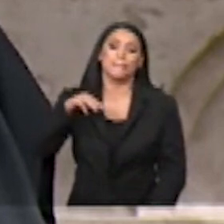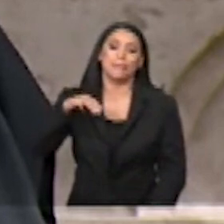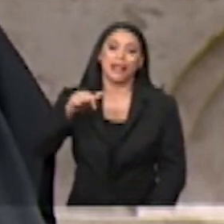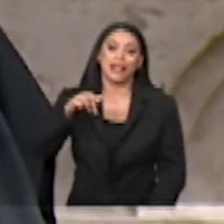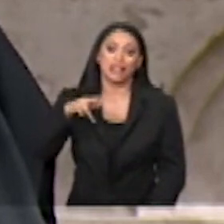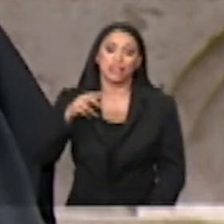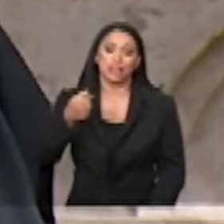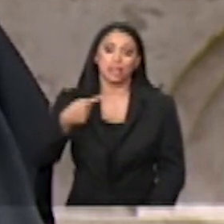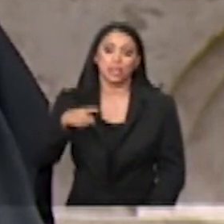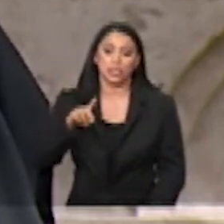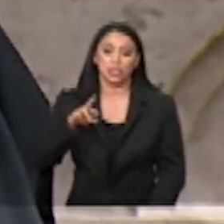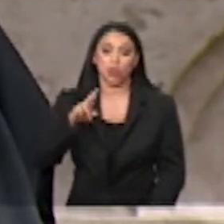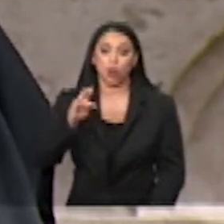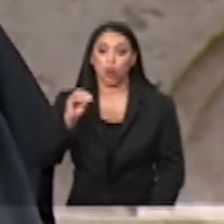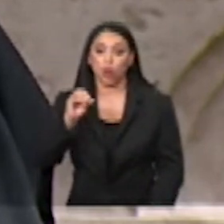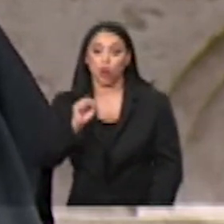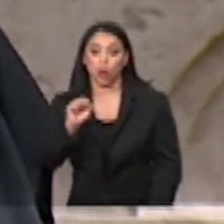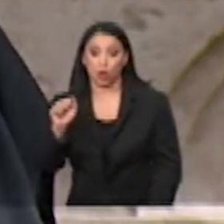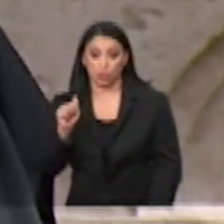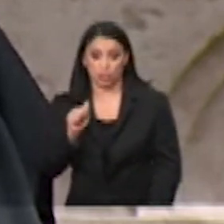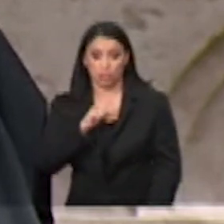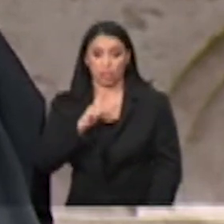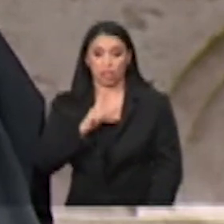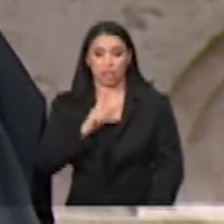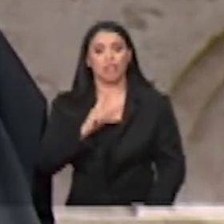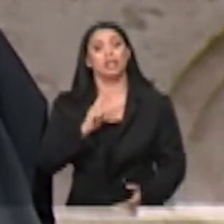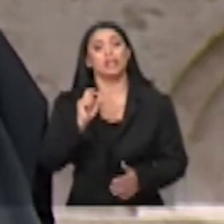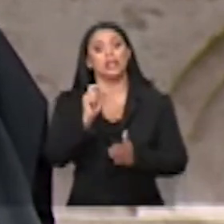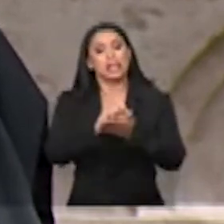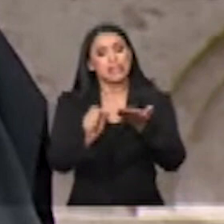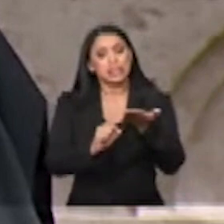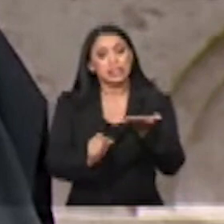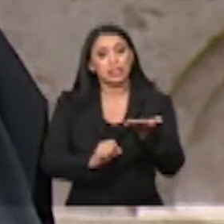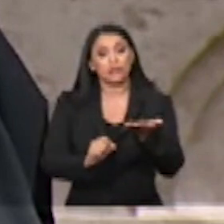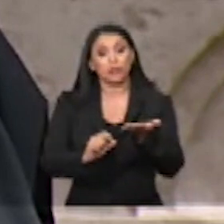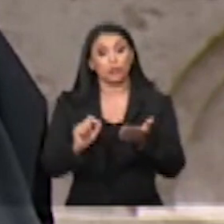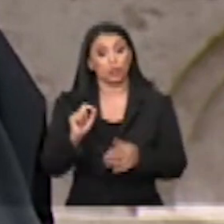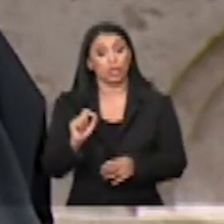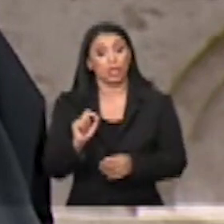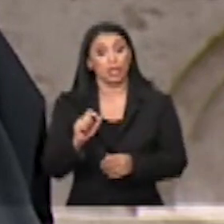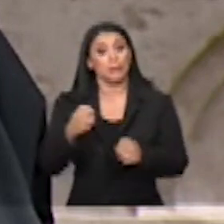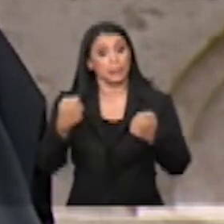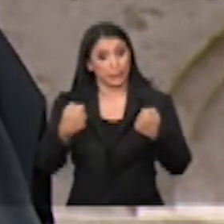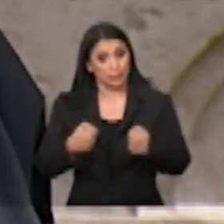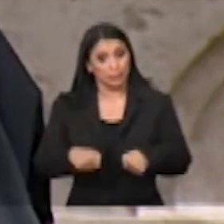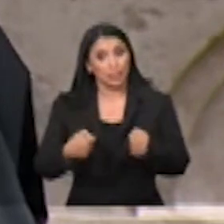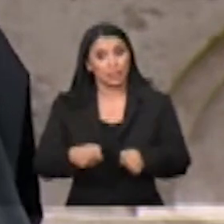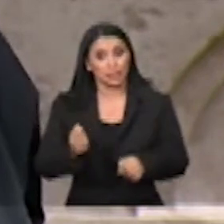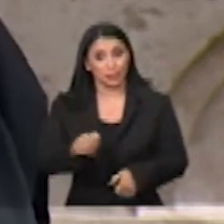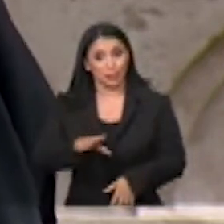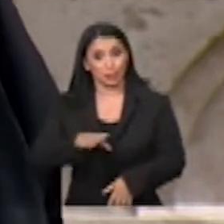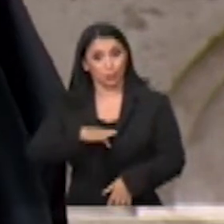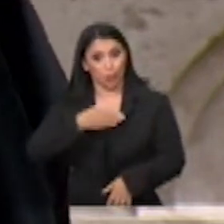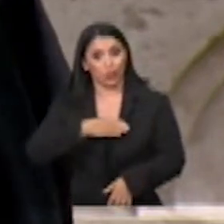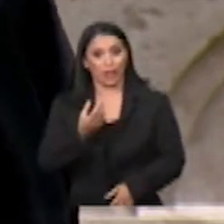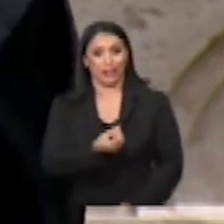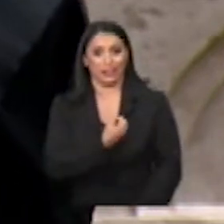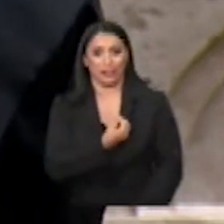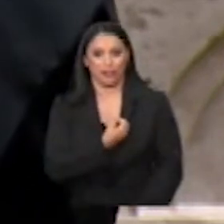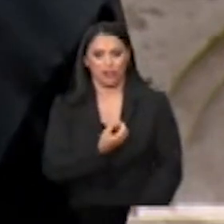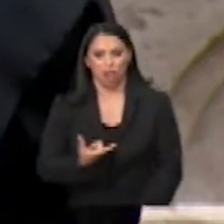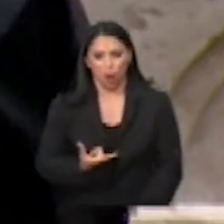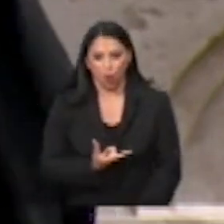o interlocutor para que o que a vida quer da gente é coragem. A covardia